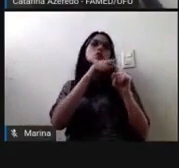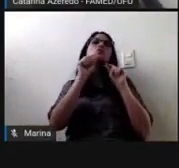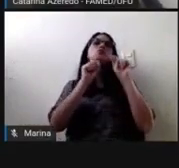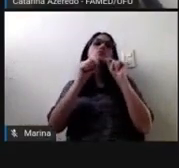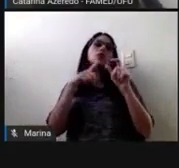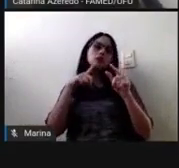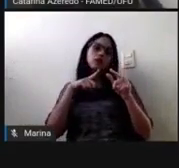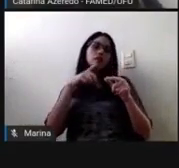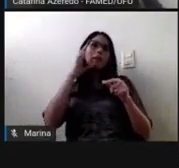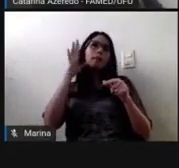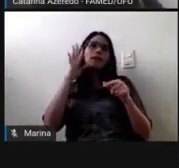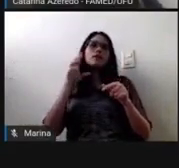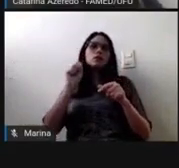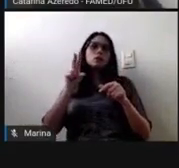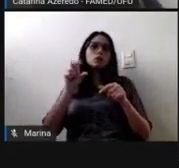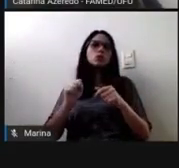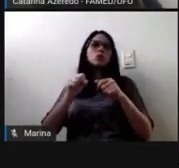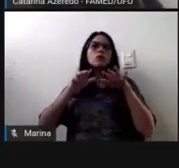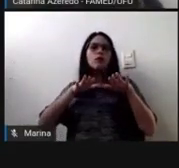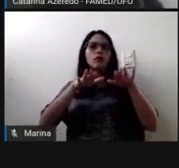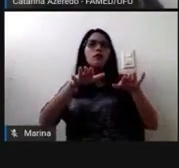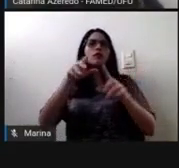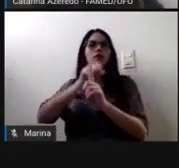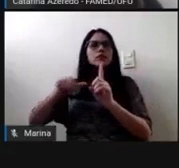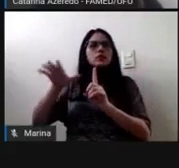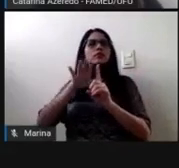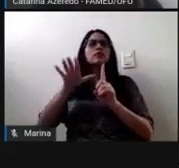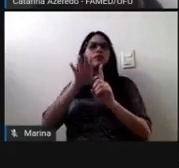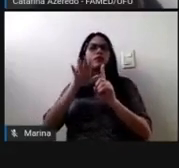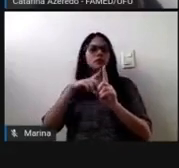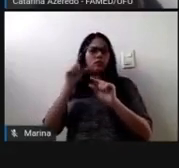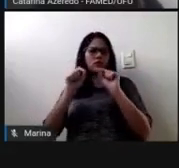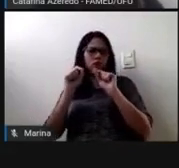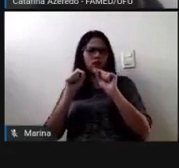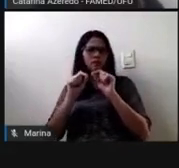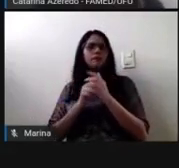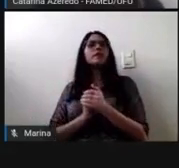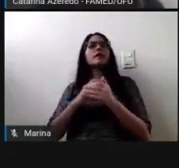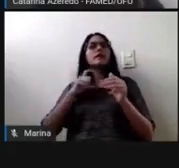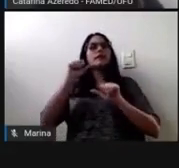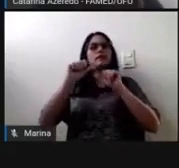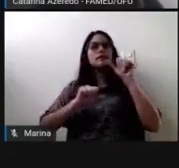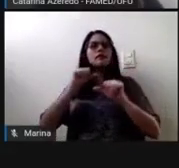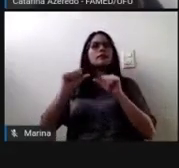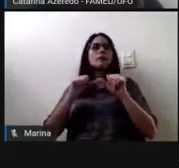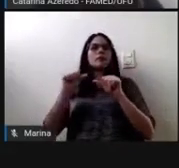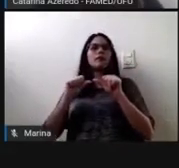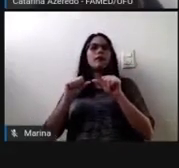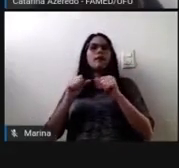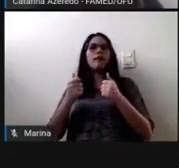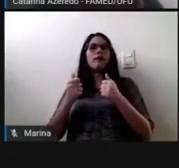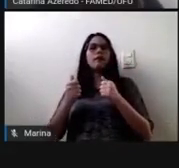até de mobilização social, dessa reorganização, o movimento da reforma sanitária, né, com vários pesquisadores